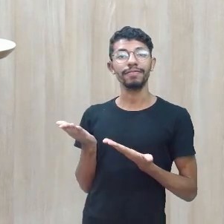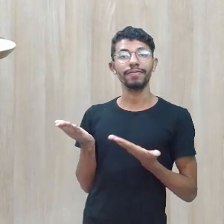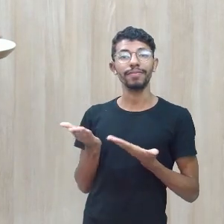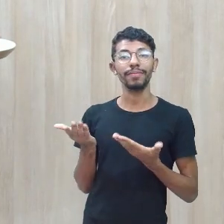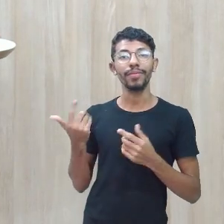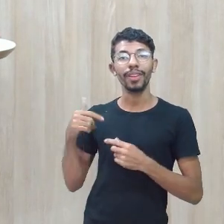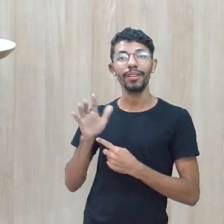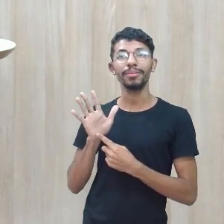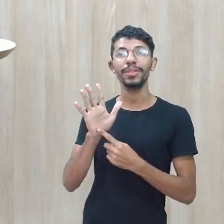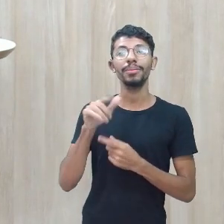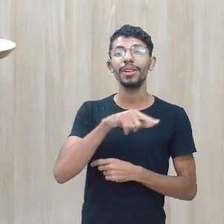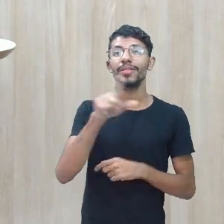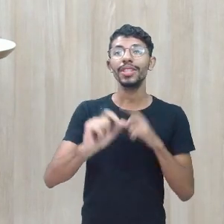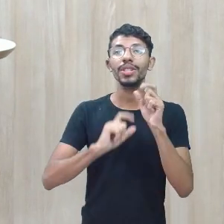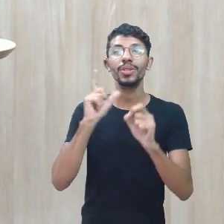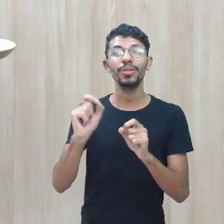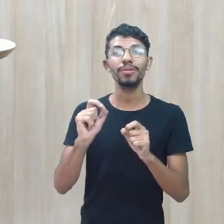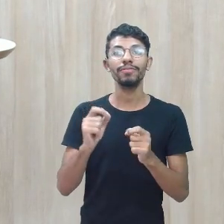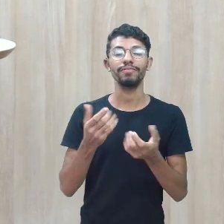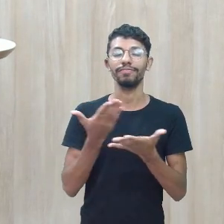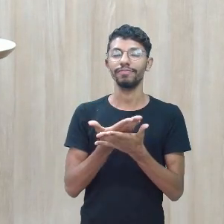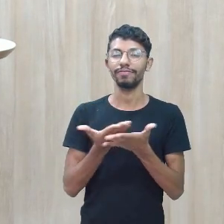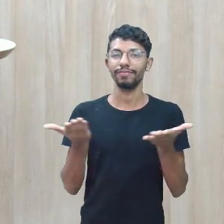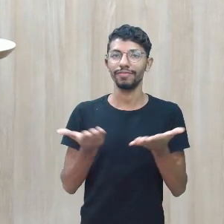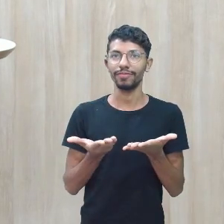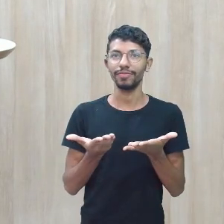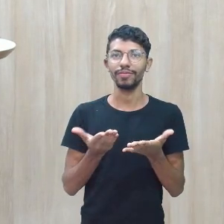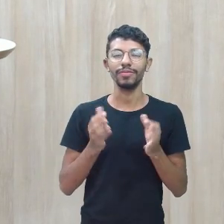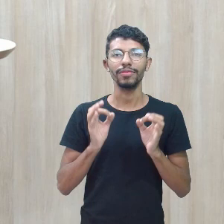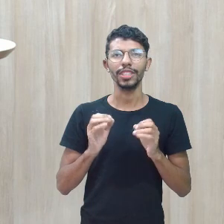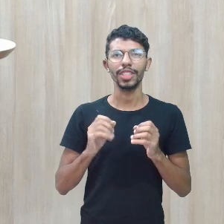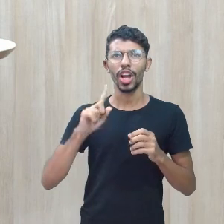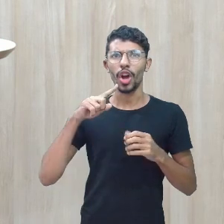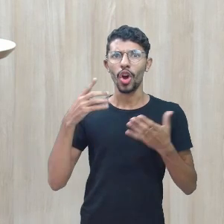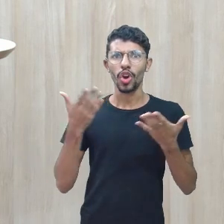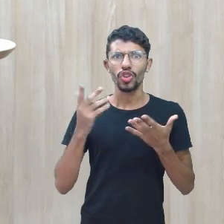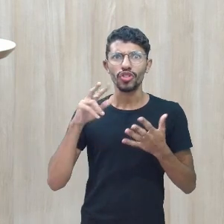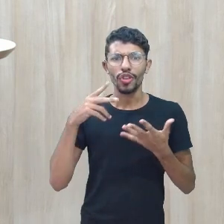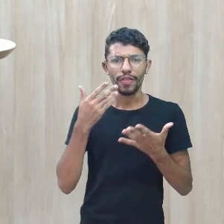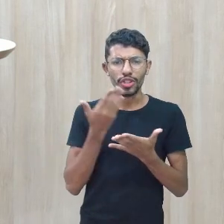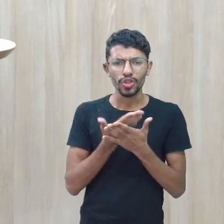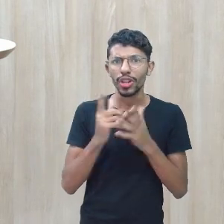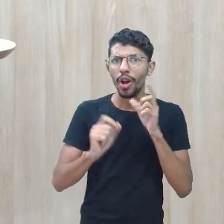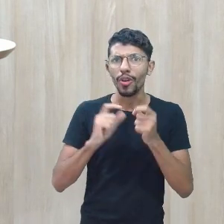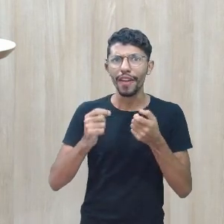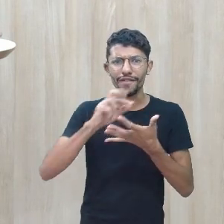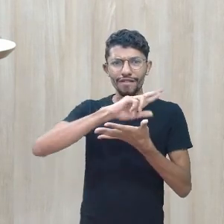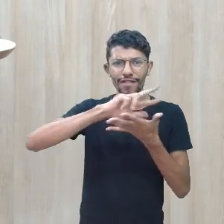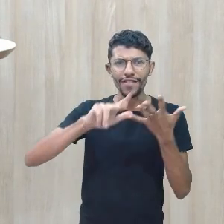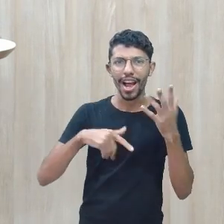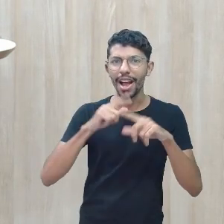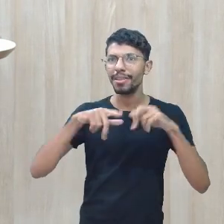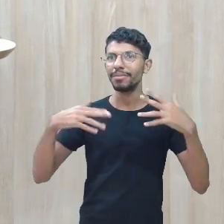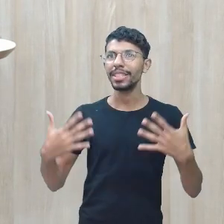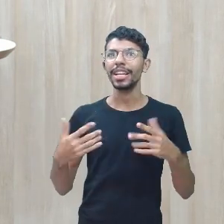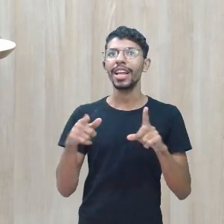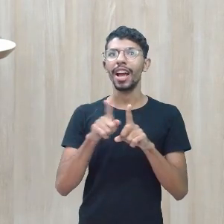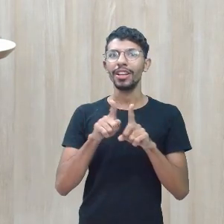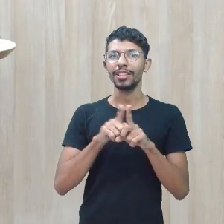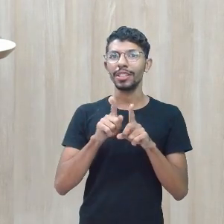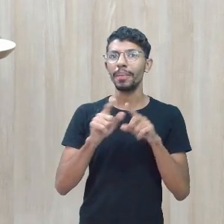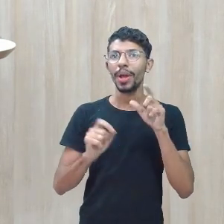aula de hoje. Nós hoje vamos ver uma série de materiais, uma série de substâncias e objetos, né? A questão